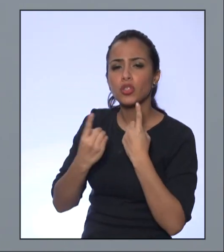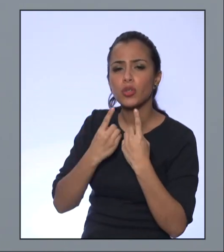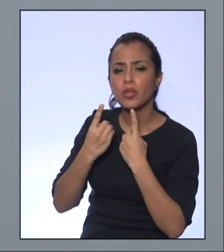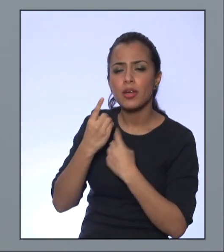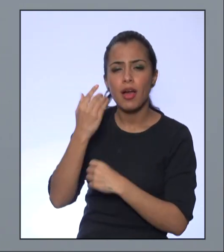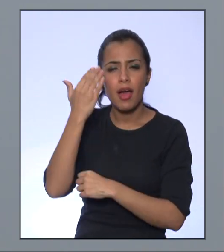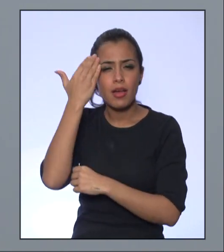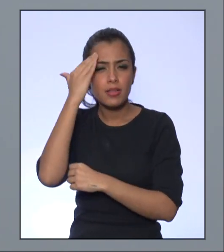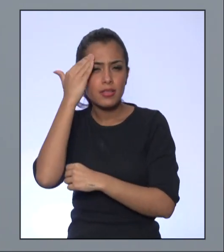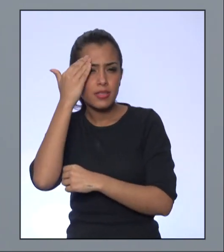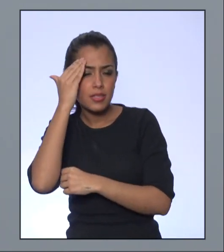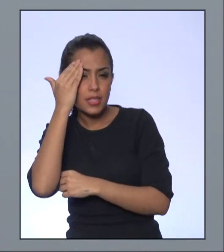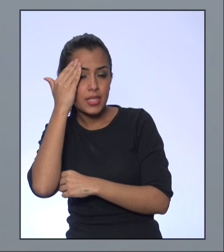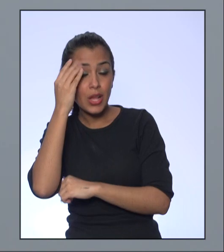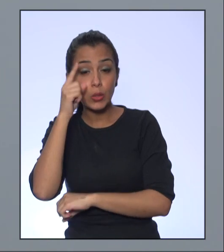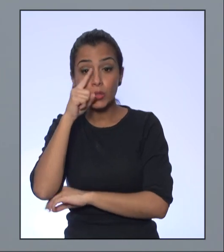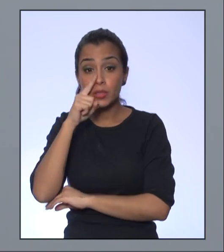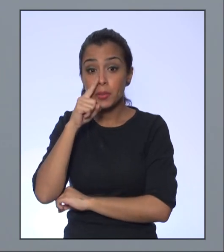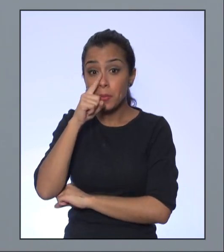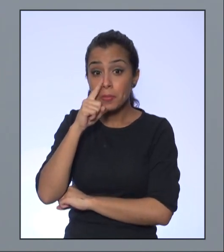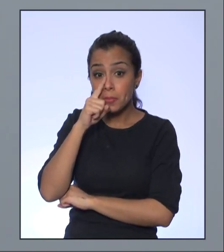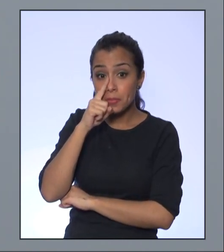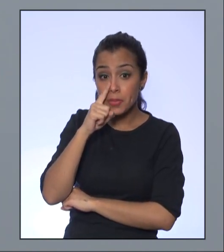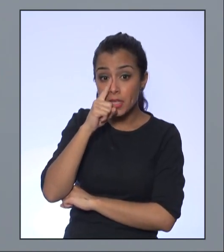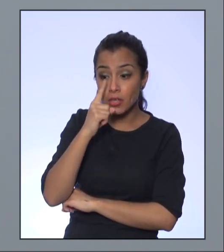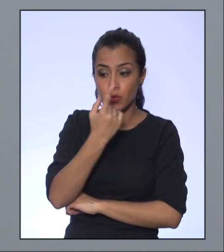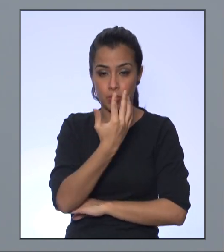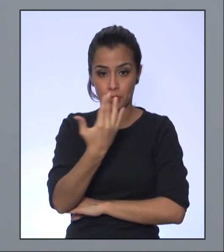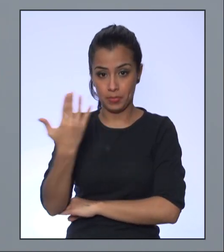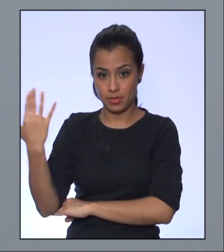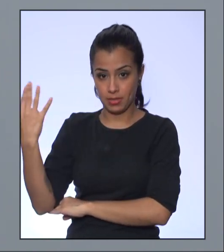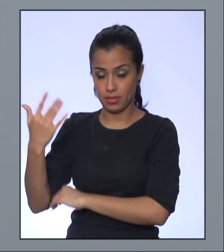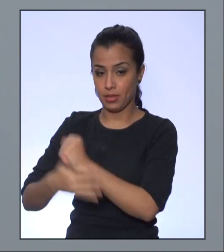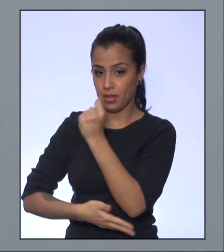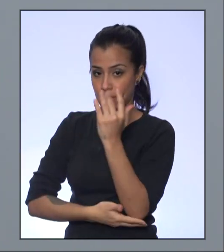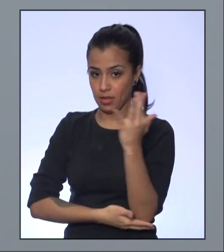os riscos ambientais da nossa localidade.